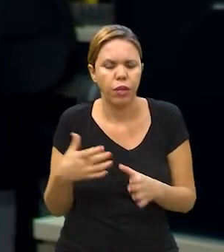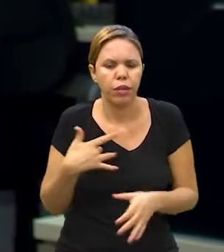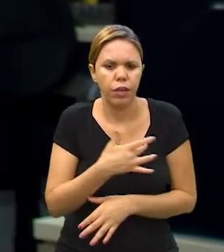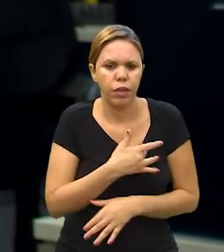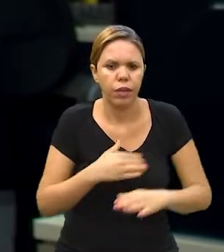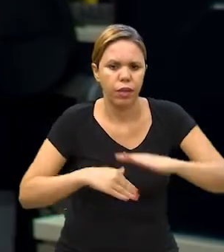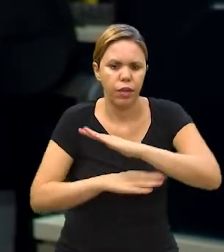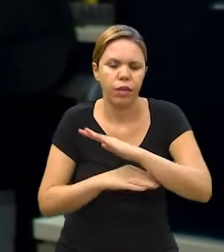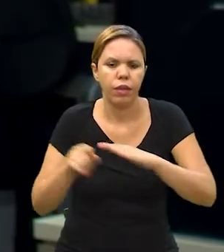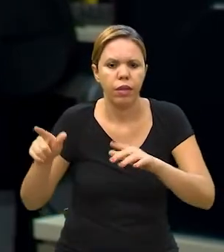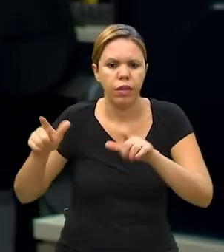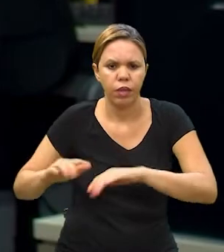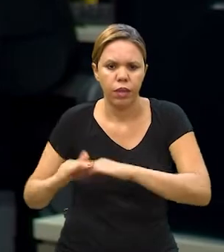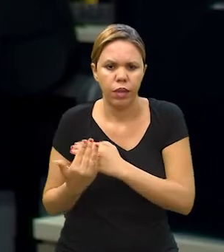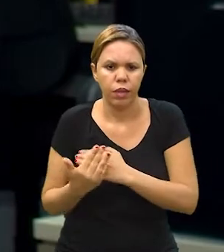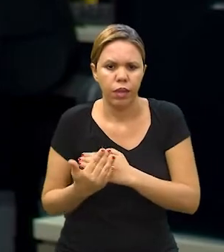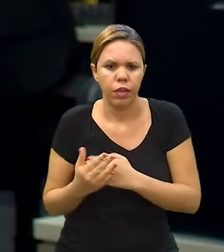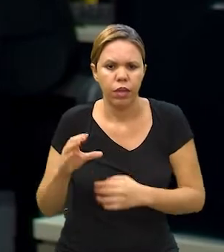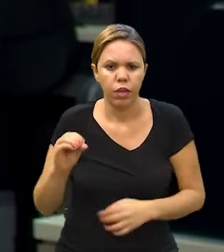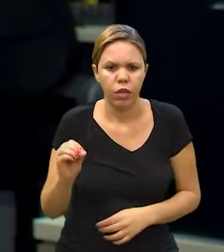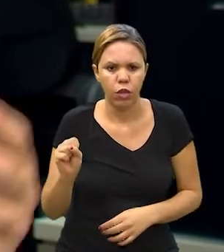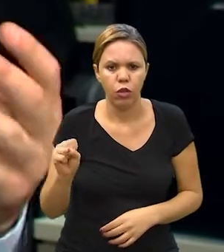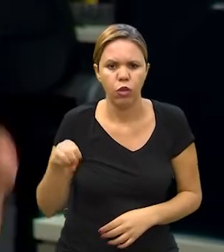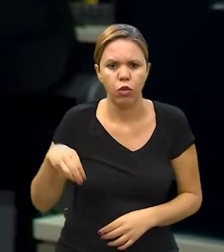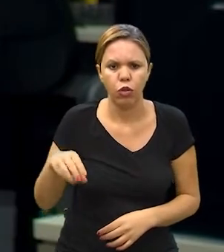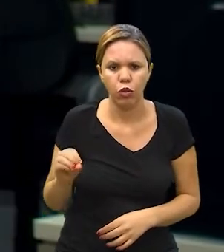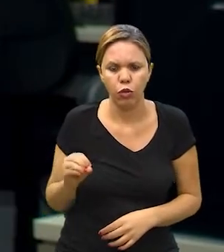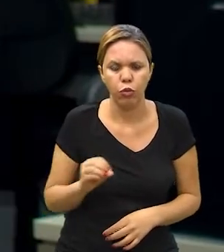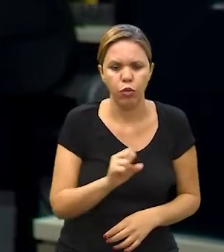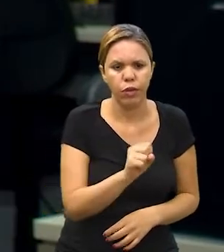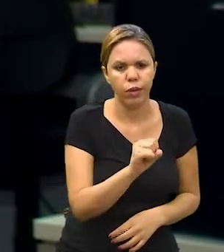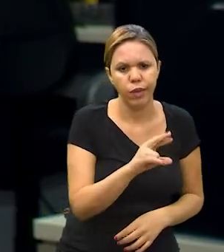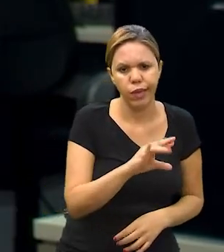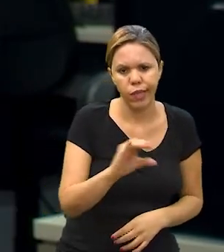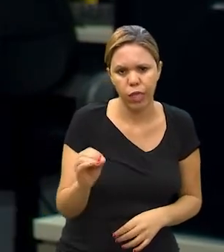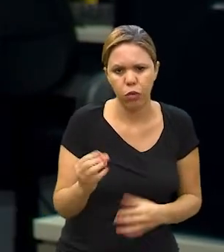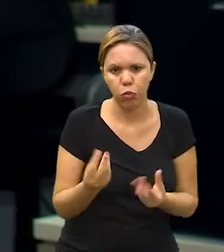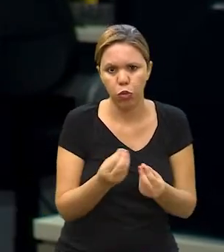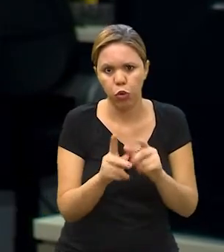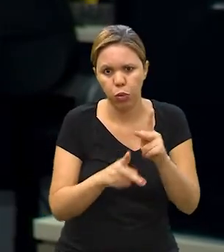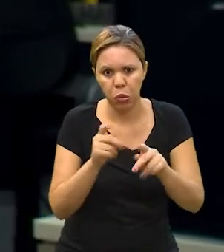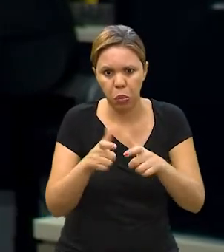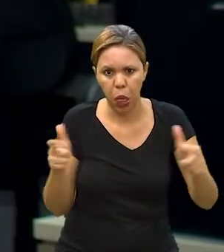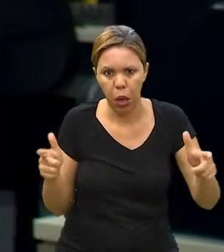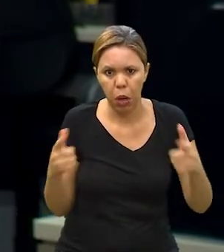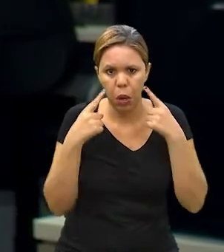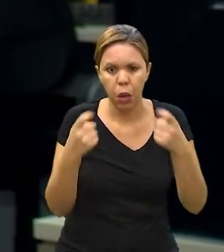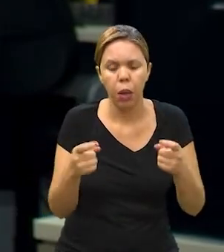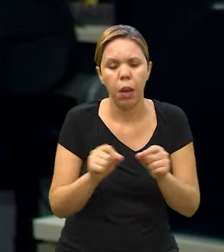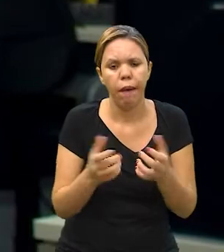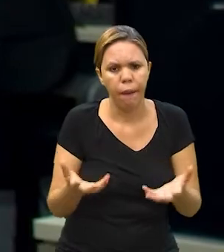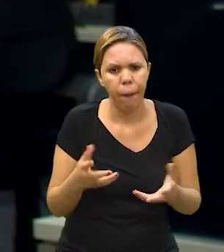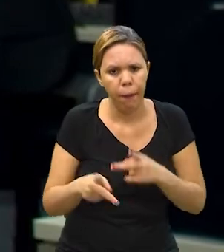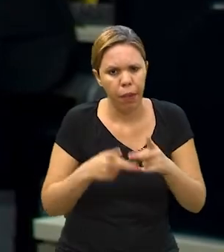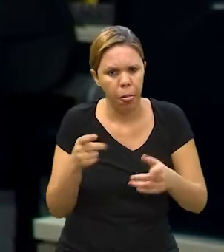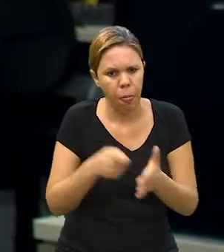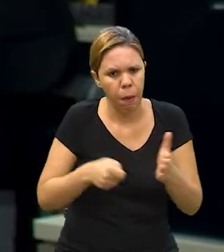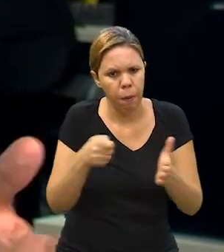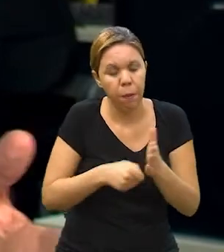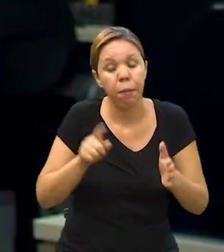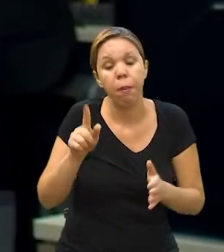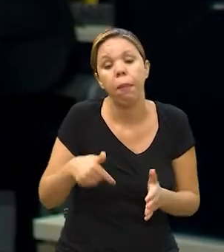Câmara lá na comunidade do Cosmos e do Sírios, teve uma alta presença de pessoas muito interessadas, é uma comunidade que está em luta para